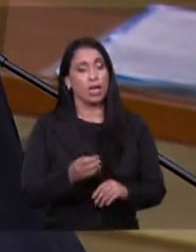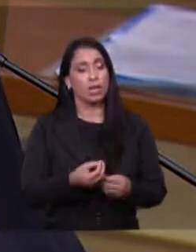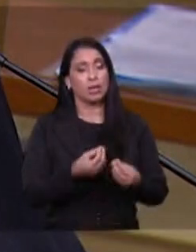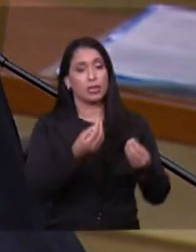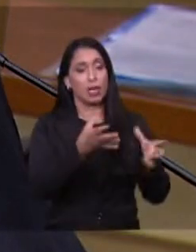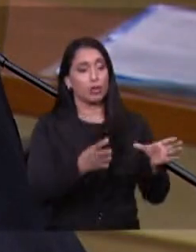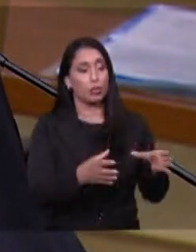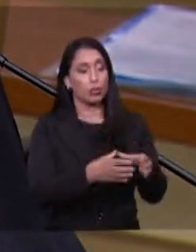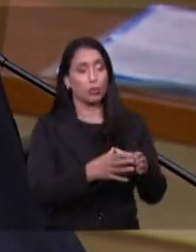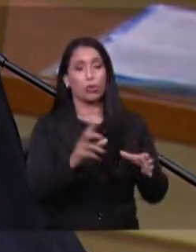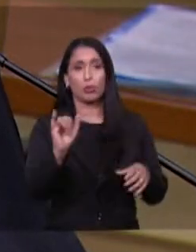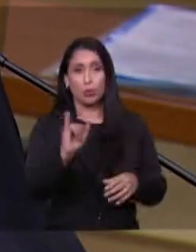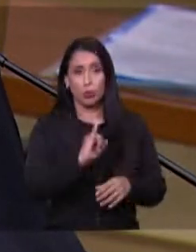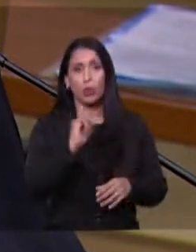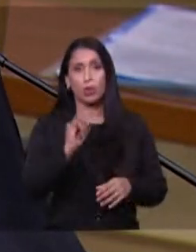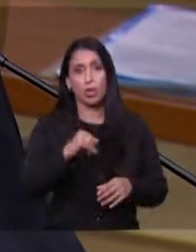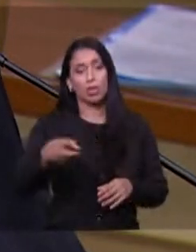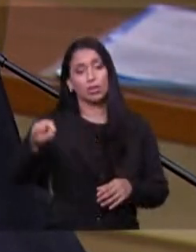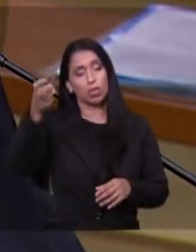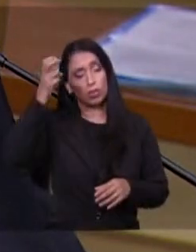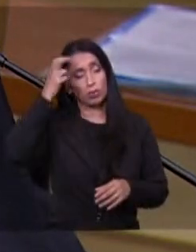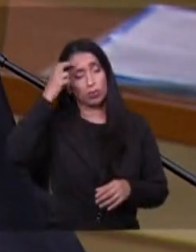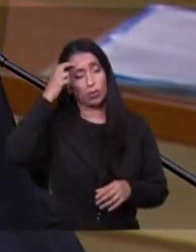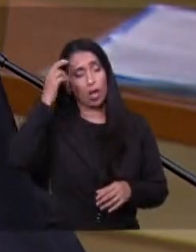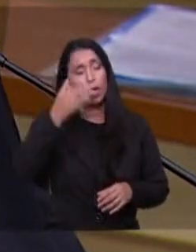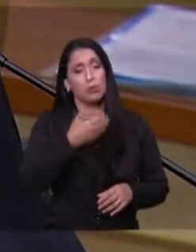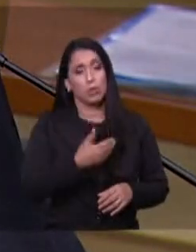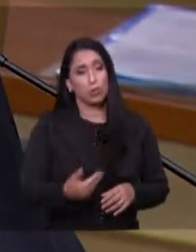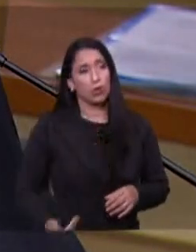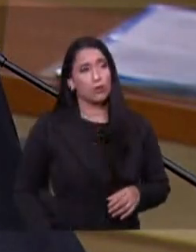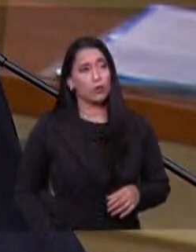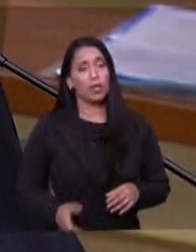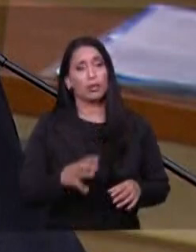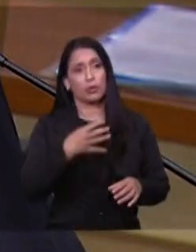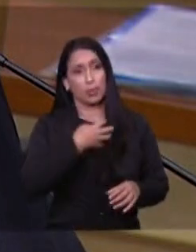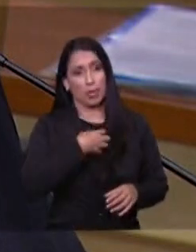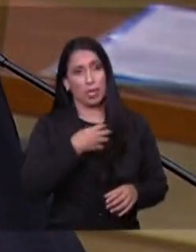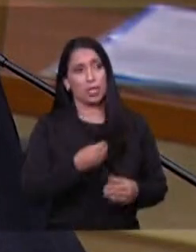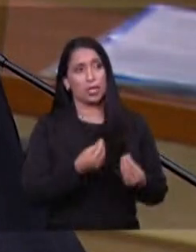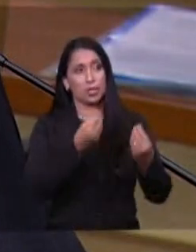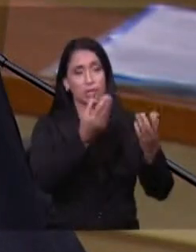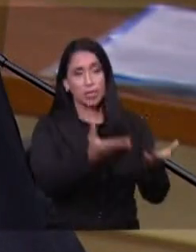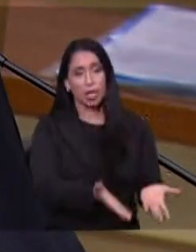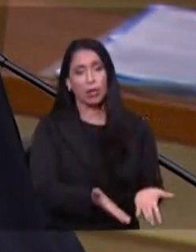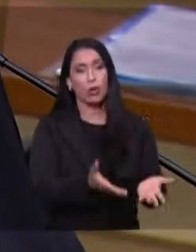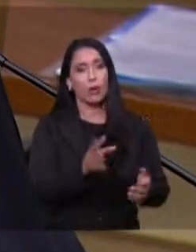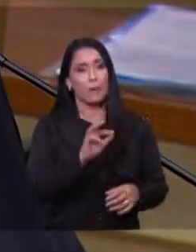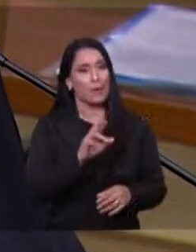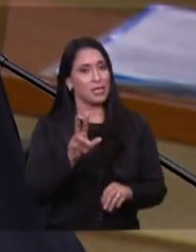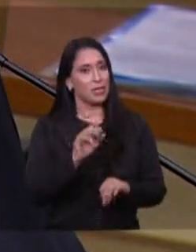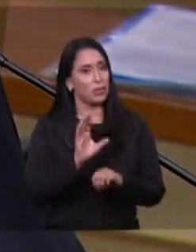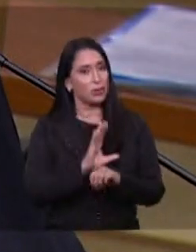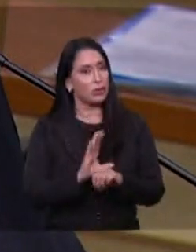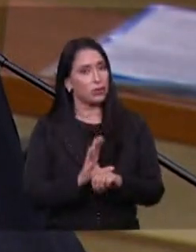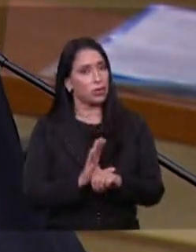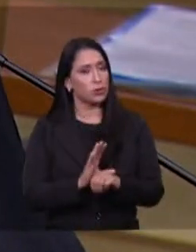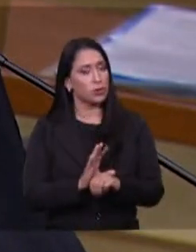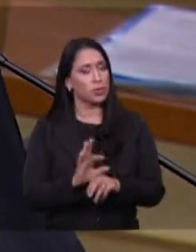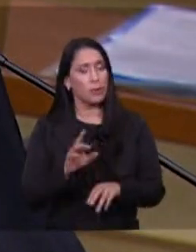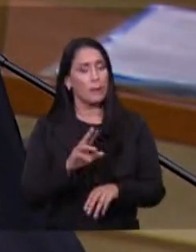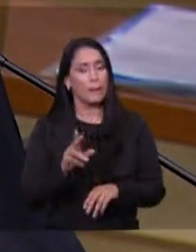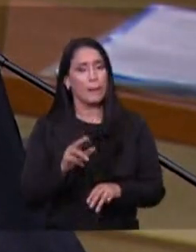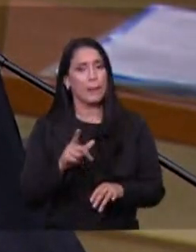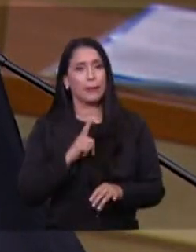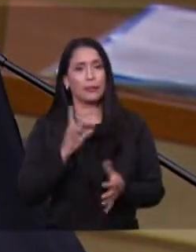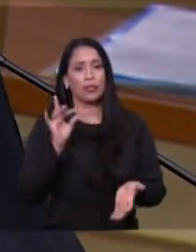grupo com relevância cultural reconhecida pelo próprio Estado da Bahia, mas não especificamente pela Constituição Federal. Não há, de fato,